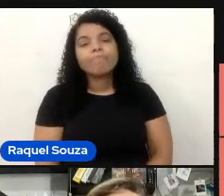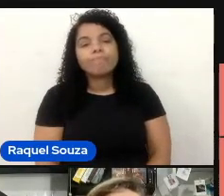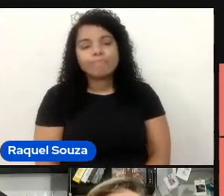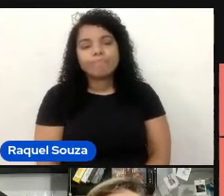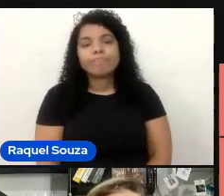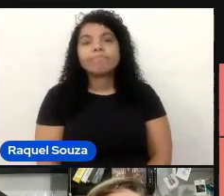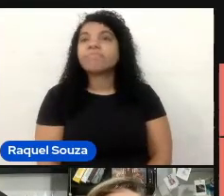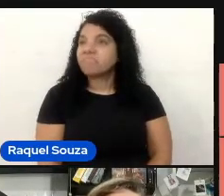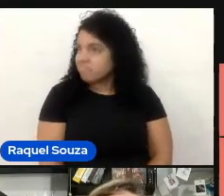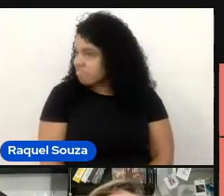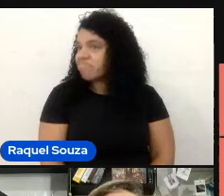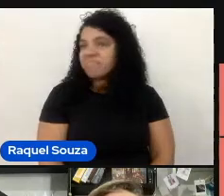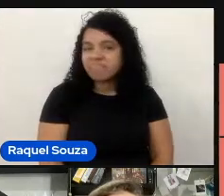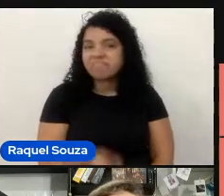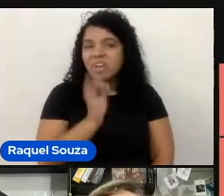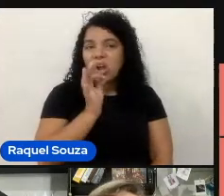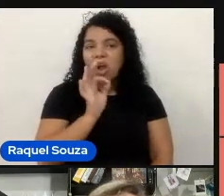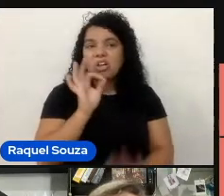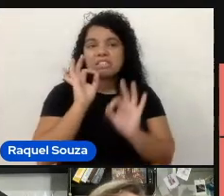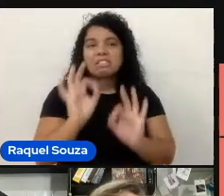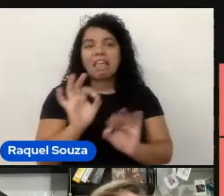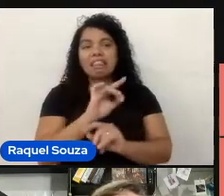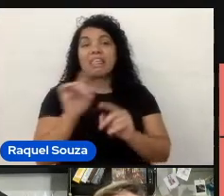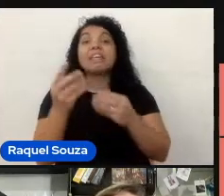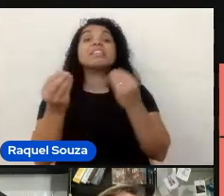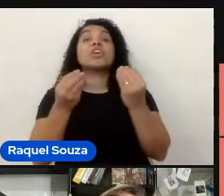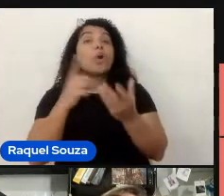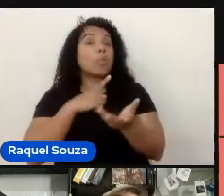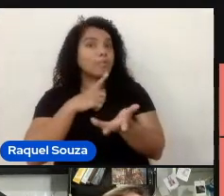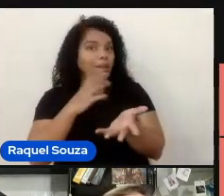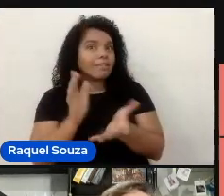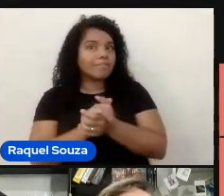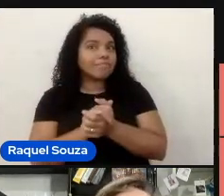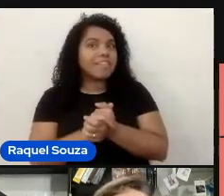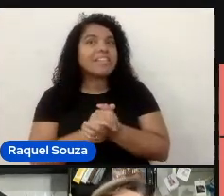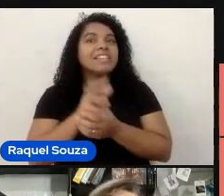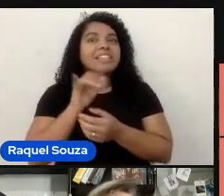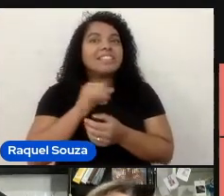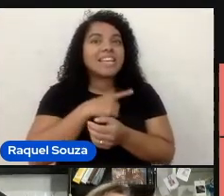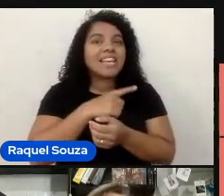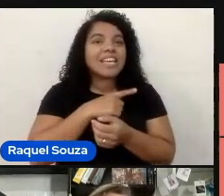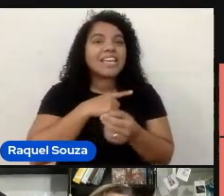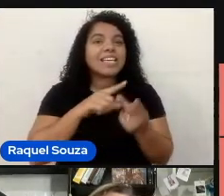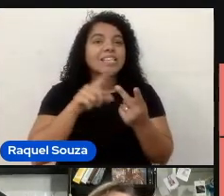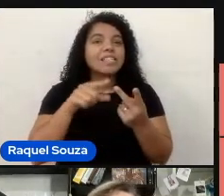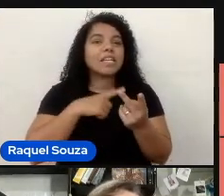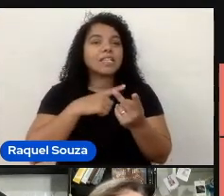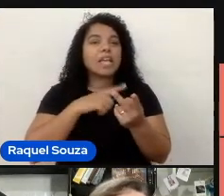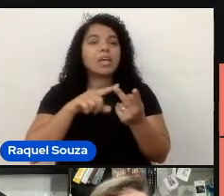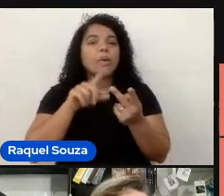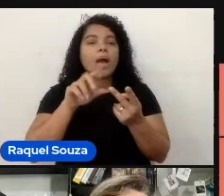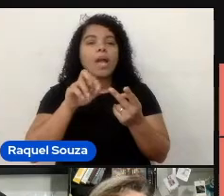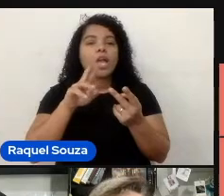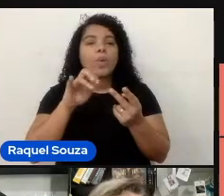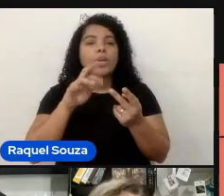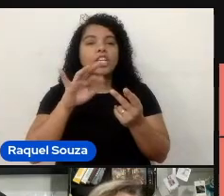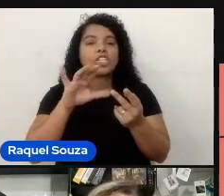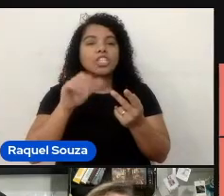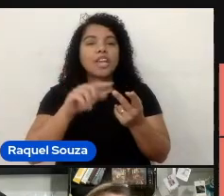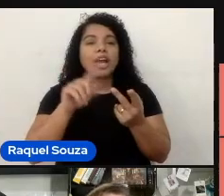Com certeza. E como tem, né? Se a gente não tem uma boa heurística de teste, se a gente não sabe fazer um